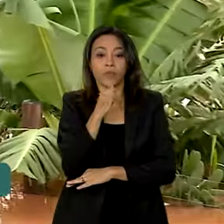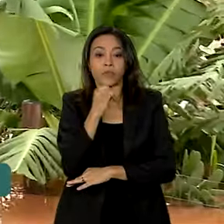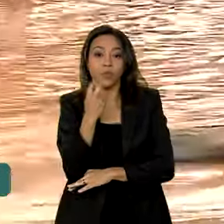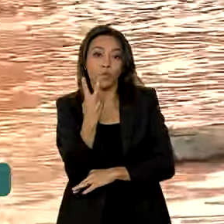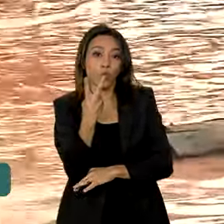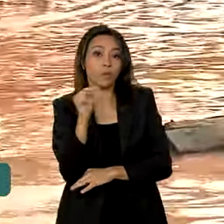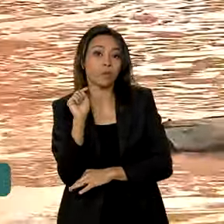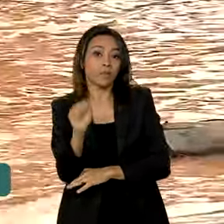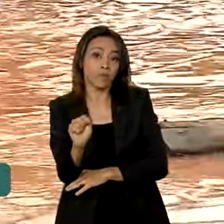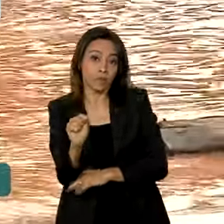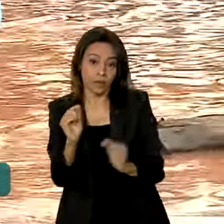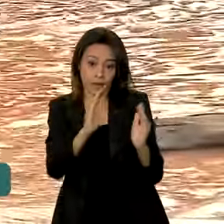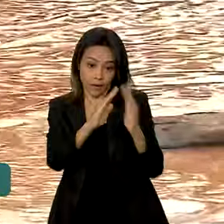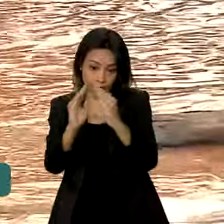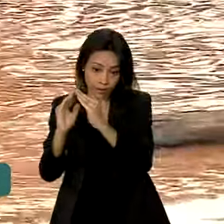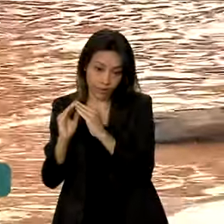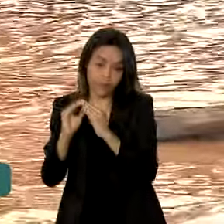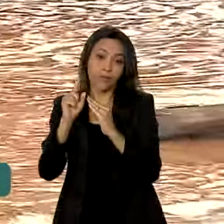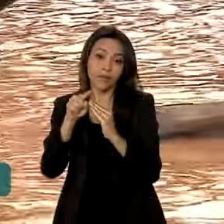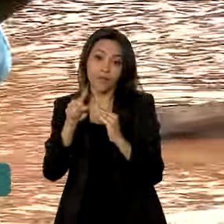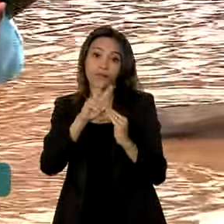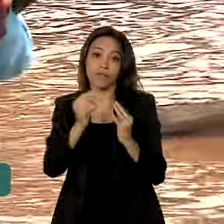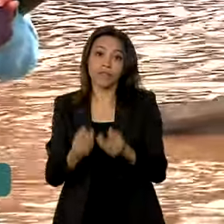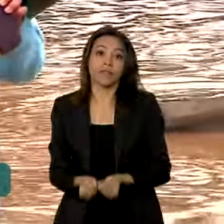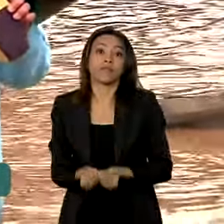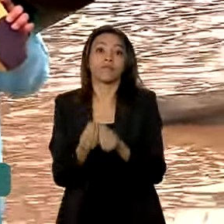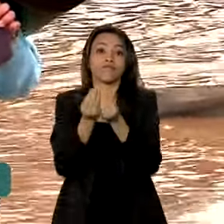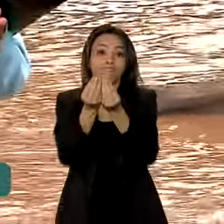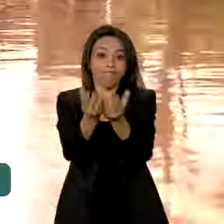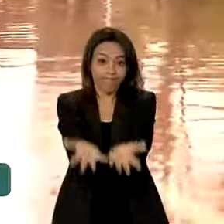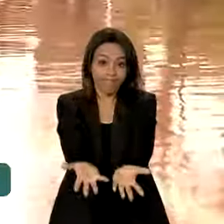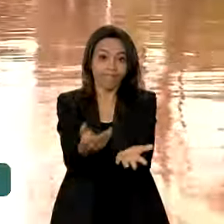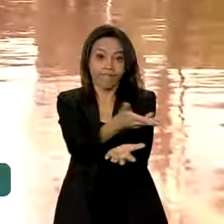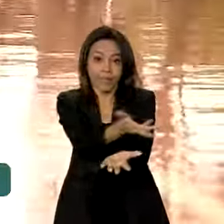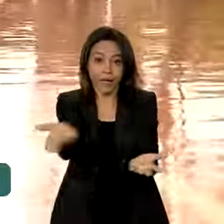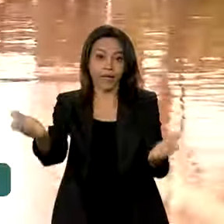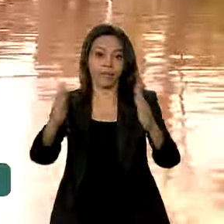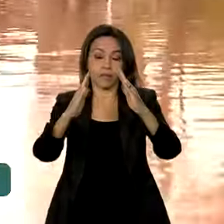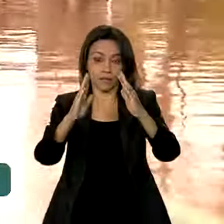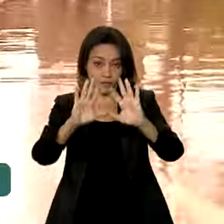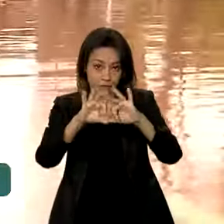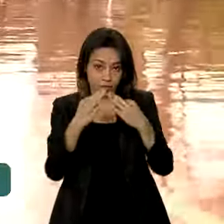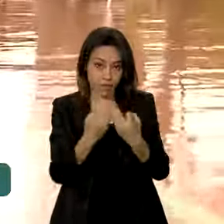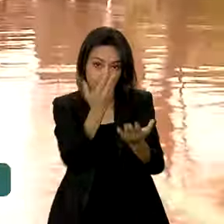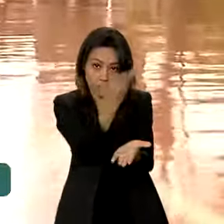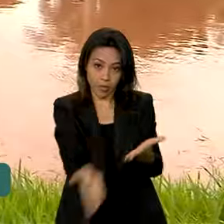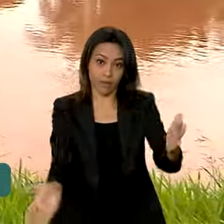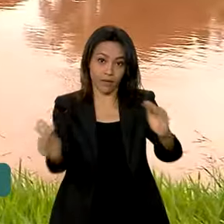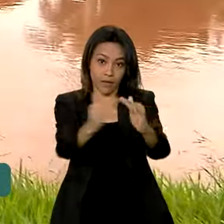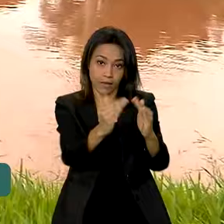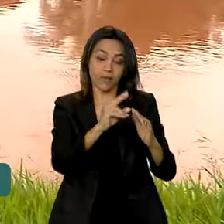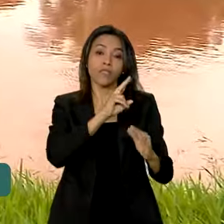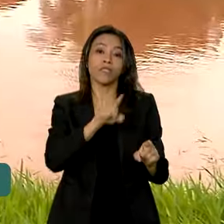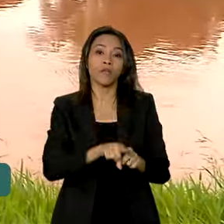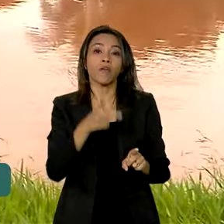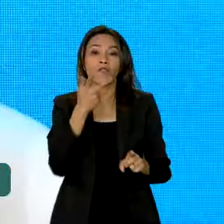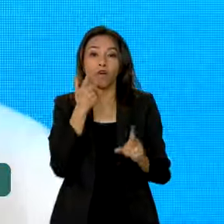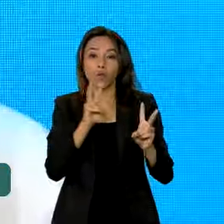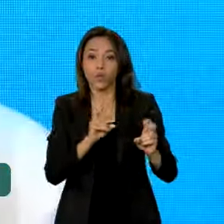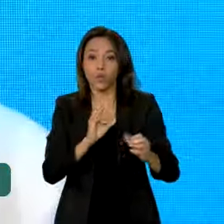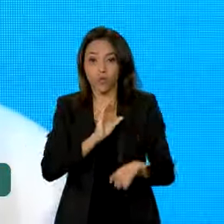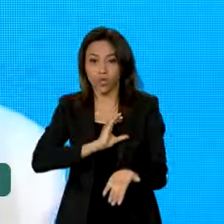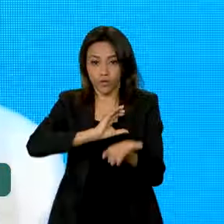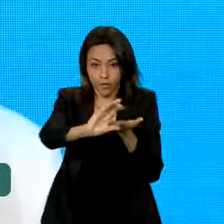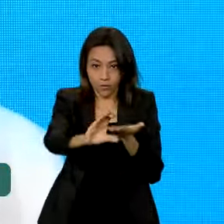casas que serão destinadas às famílias desabrigadas. E falou sobre investimentos em prevenção. Se